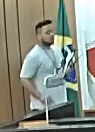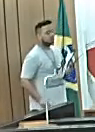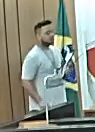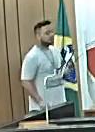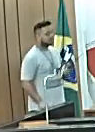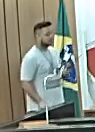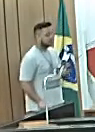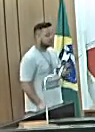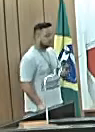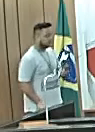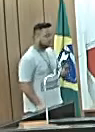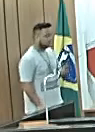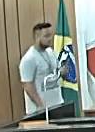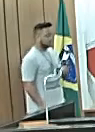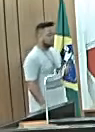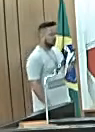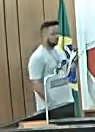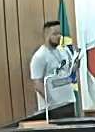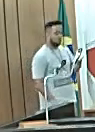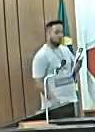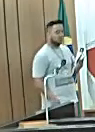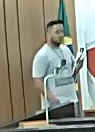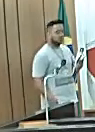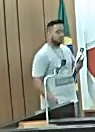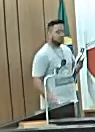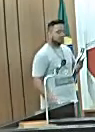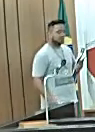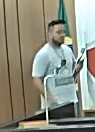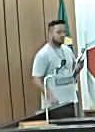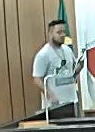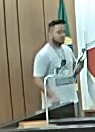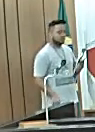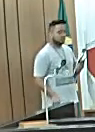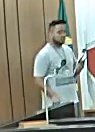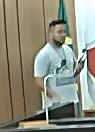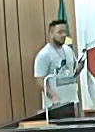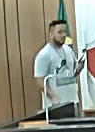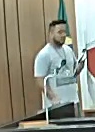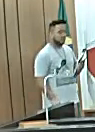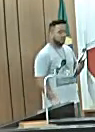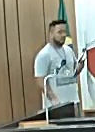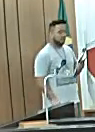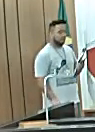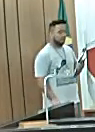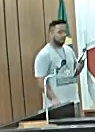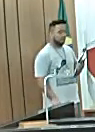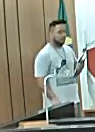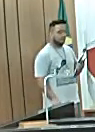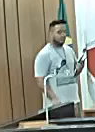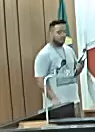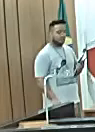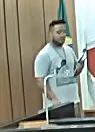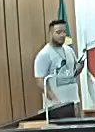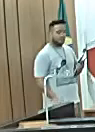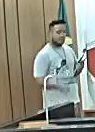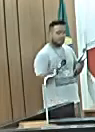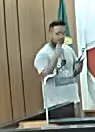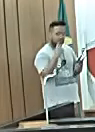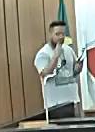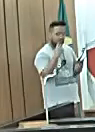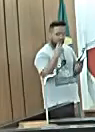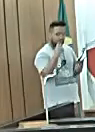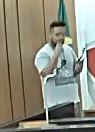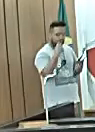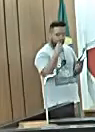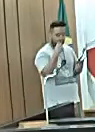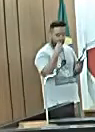tantos mandatos que acompanha eu quero aqui o secretário é que o senhor secretário a